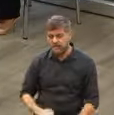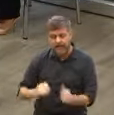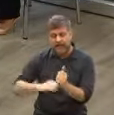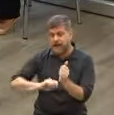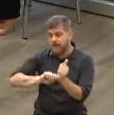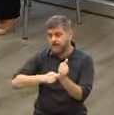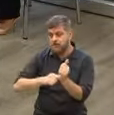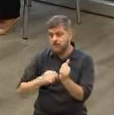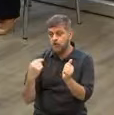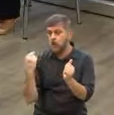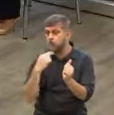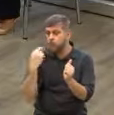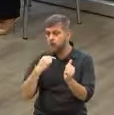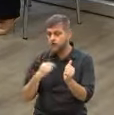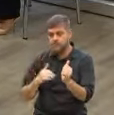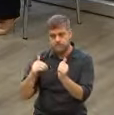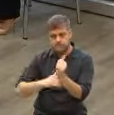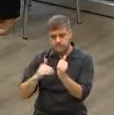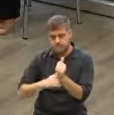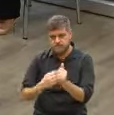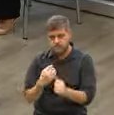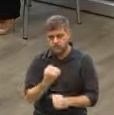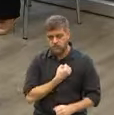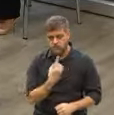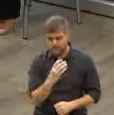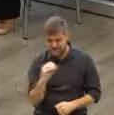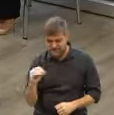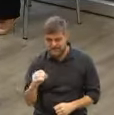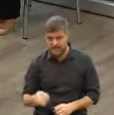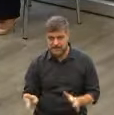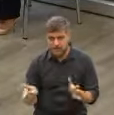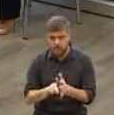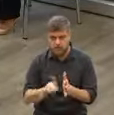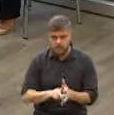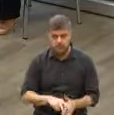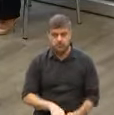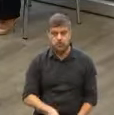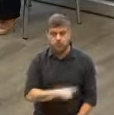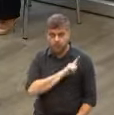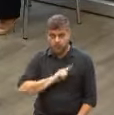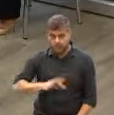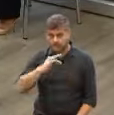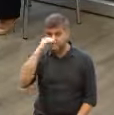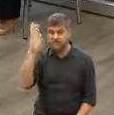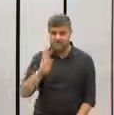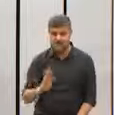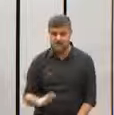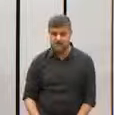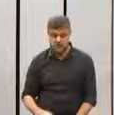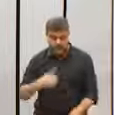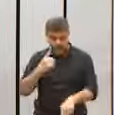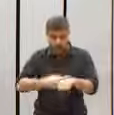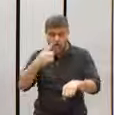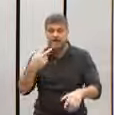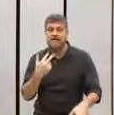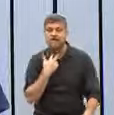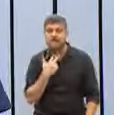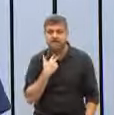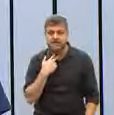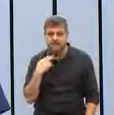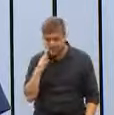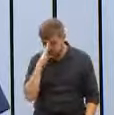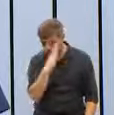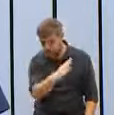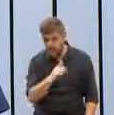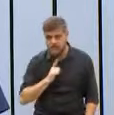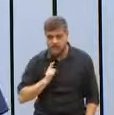para todos fazerem denúncias. O Disque 100 é um serviço do Do governo governo federal, exatamente. Mas, por exemplo, numa situação urgente, ele não chega logo a vocês. Aí